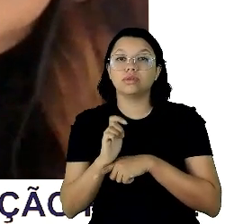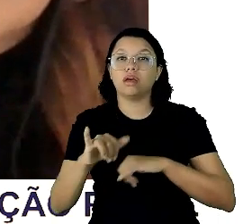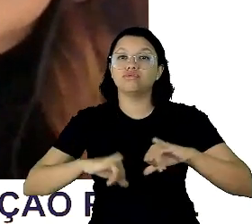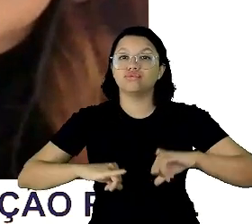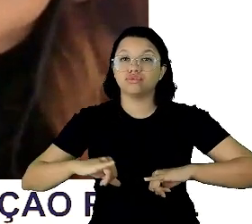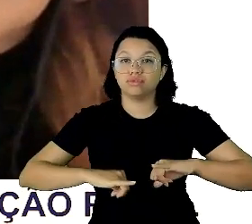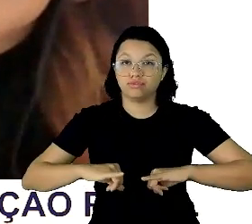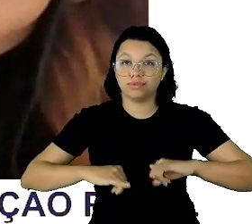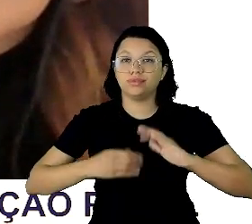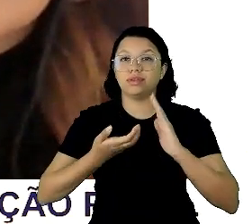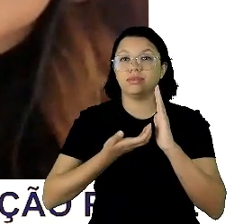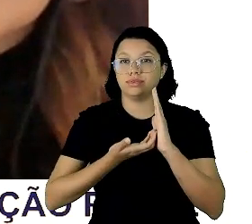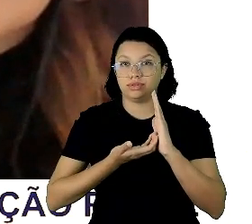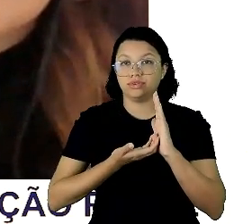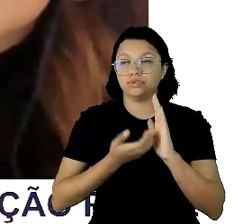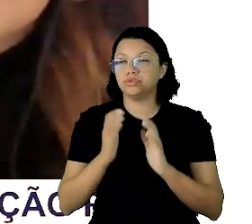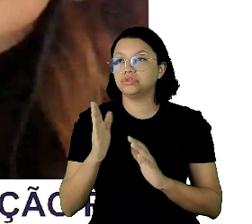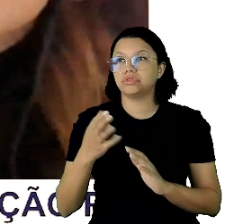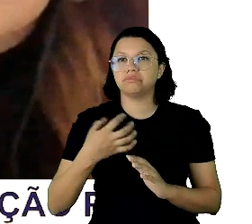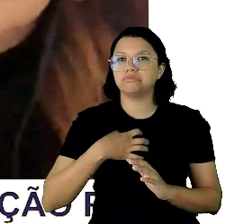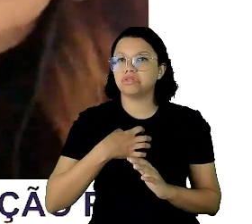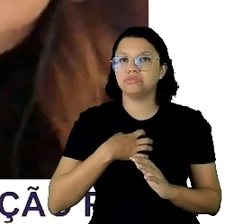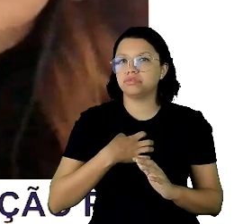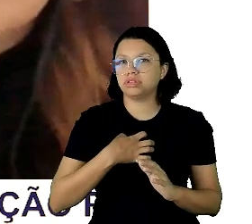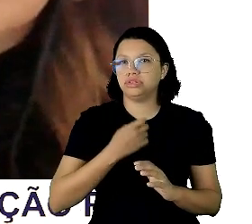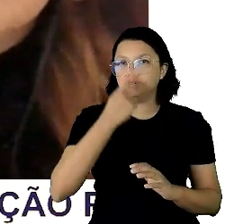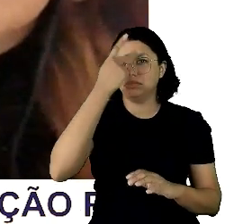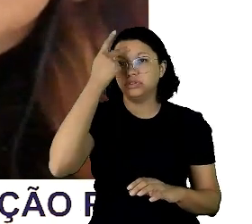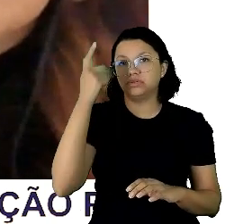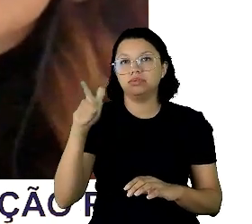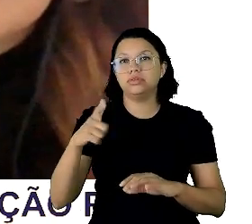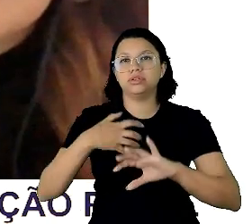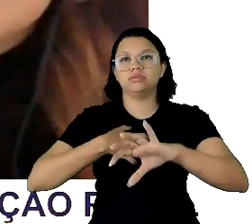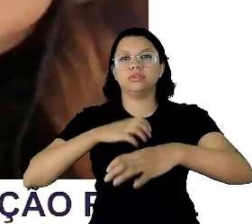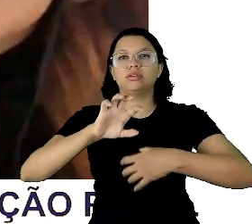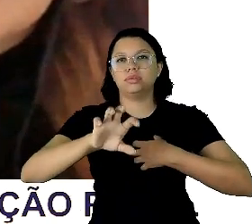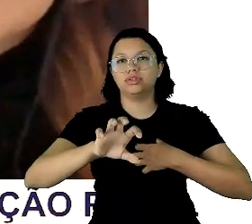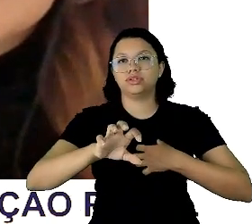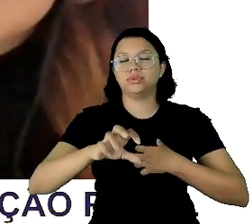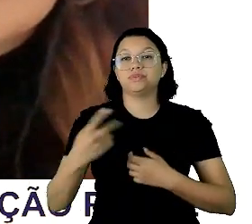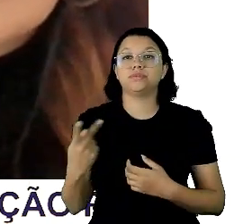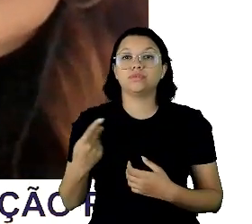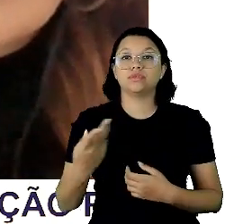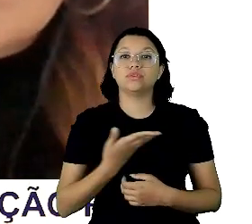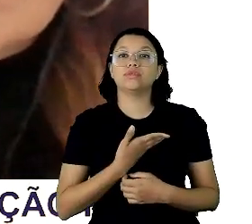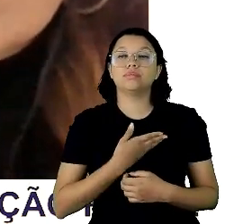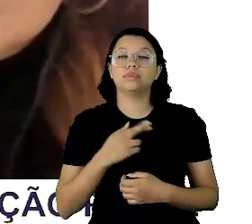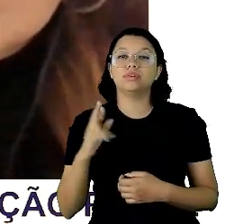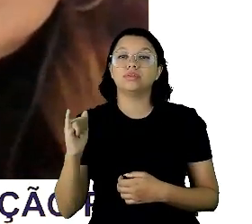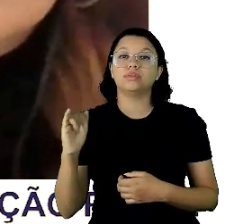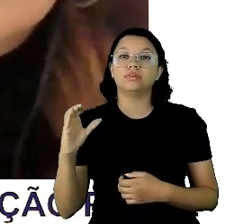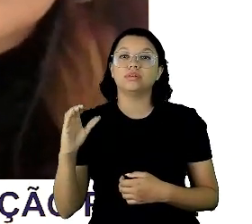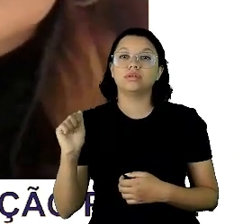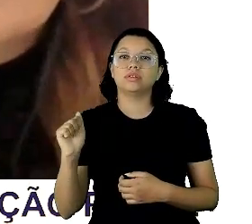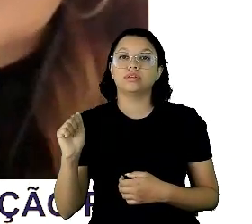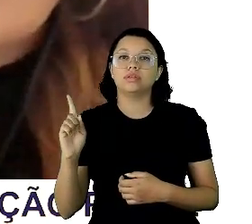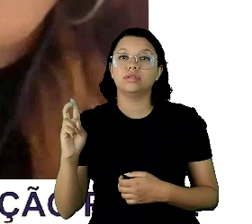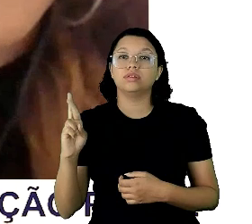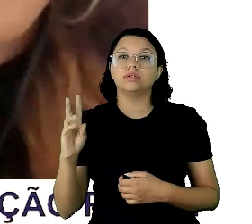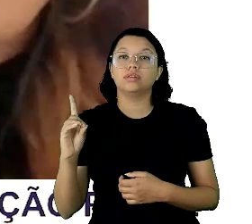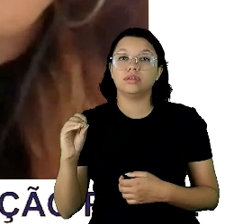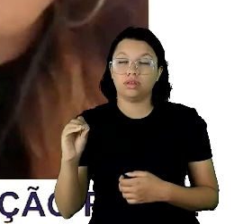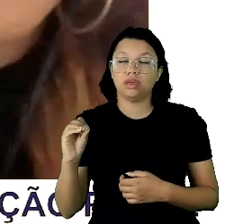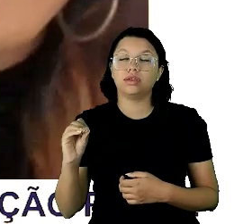sente mesmo quem não tem empatia. E o nosso colega Ricardo Mendonça Cardoso, que é